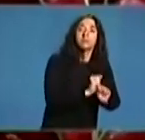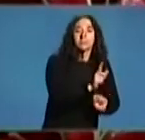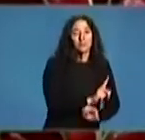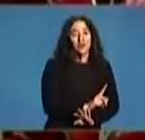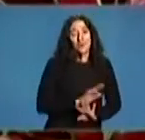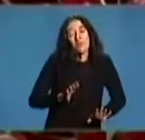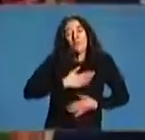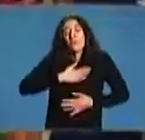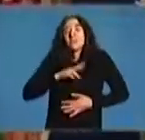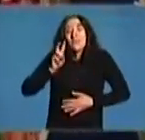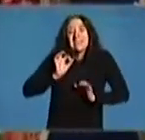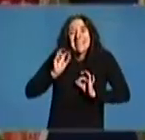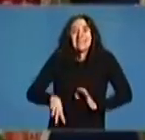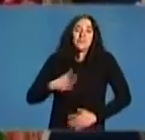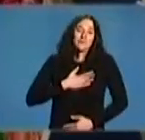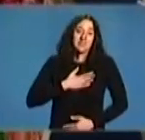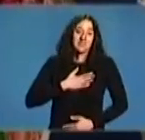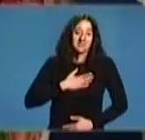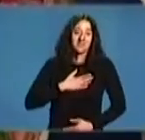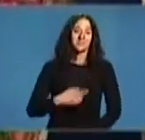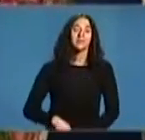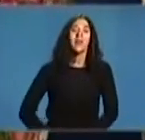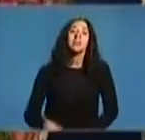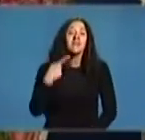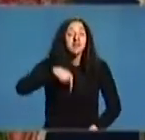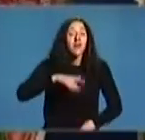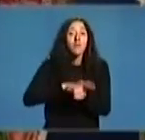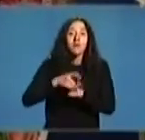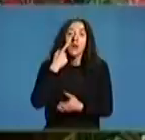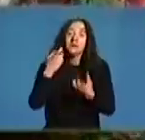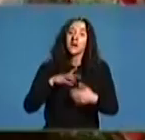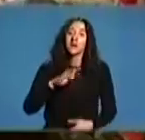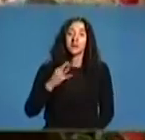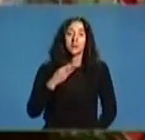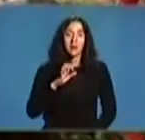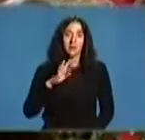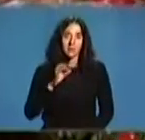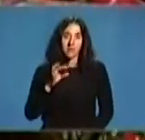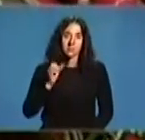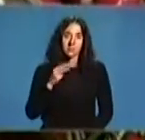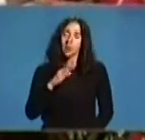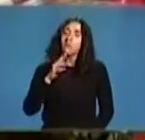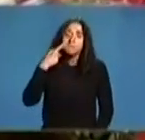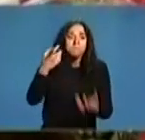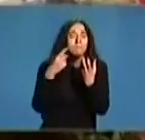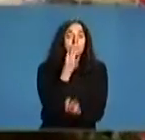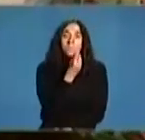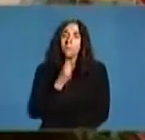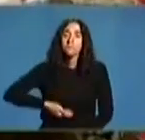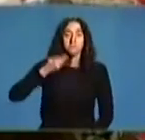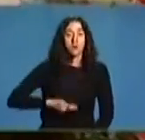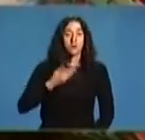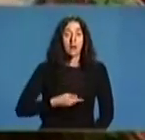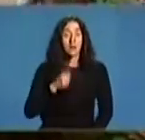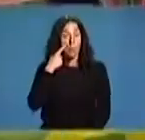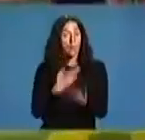noso é noso sempre. Na nosa provincia destacan as de Ribeira Sacra pola calidade do seu sabor. Puidémolo comprobar a poucos metros daqui neste